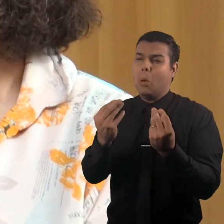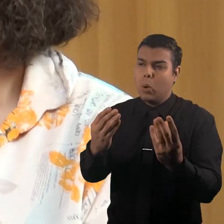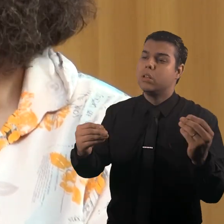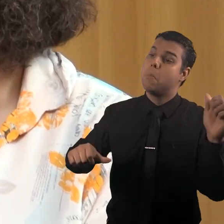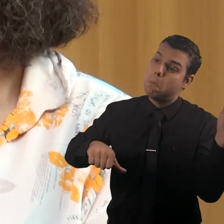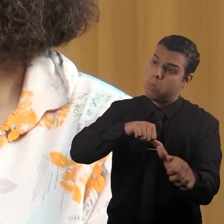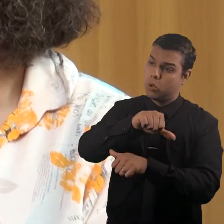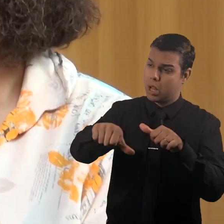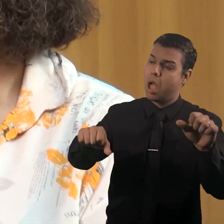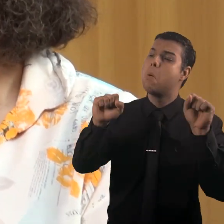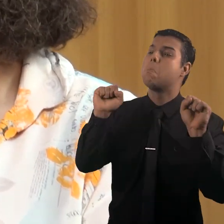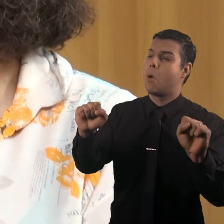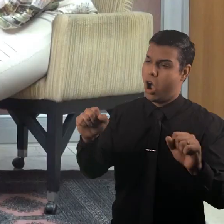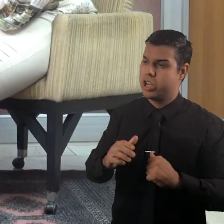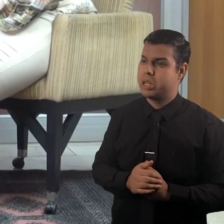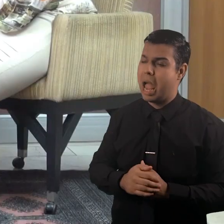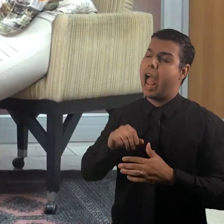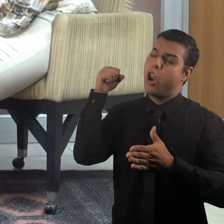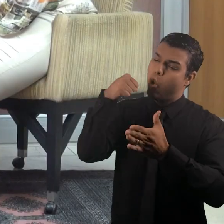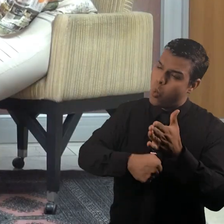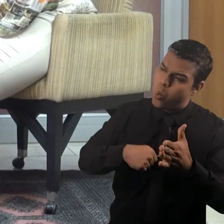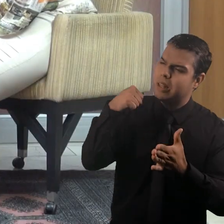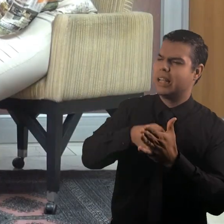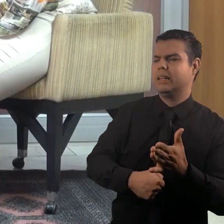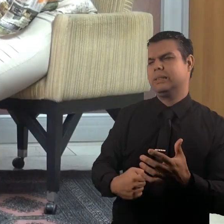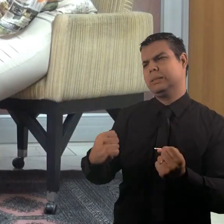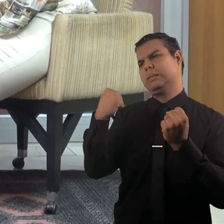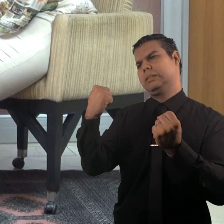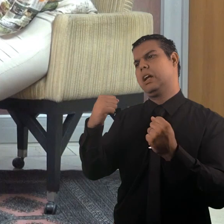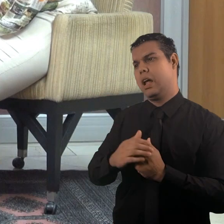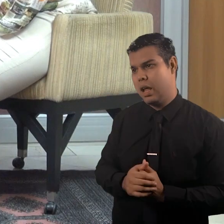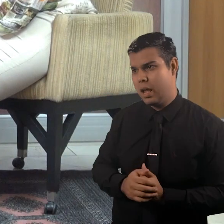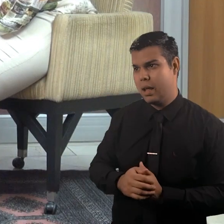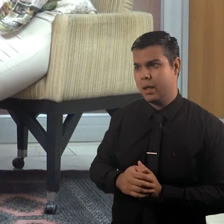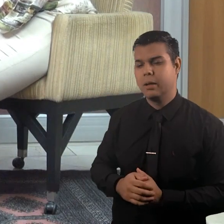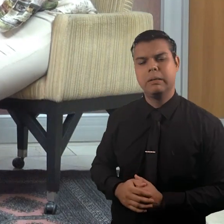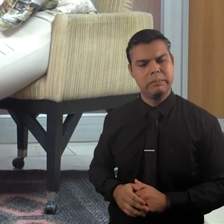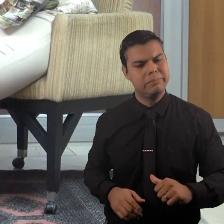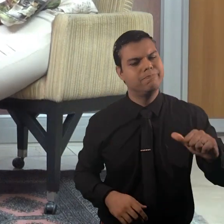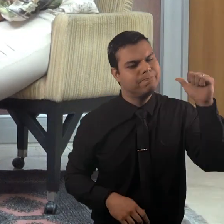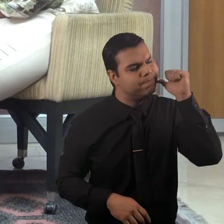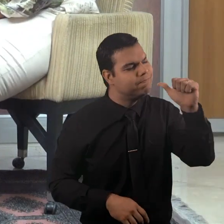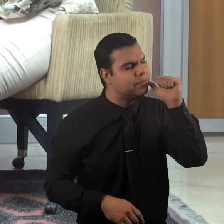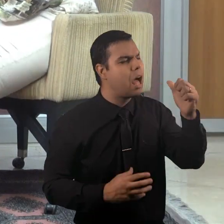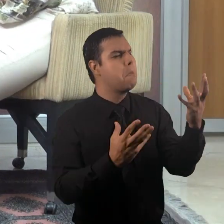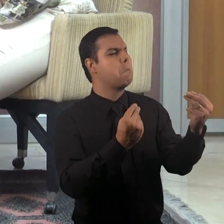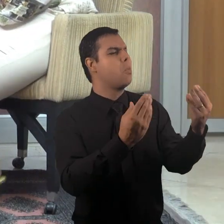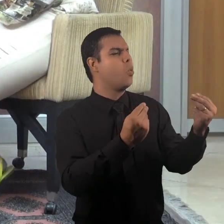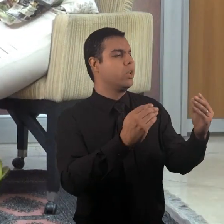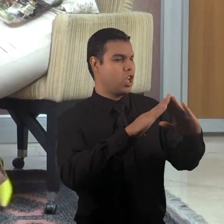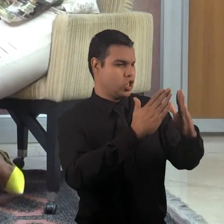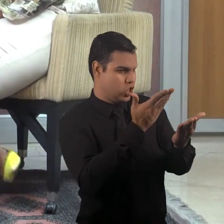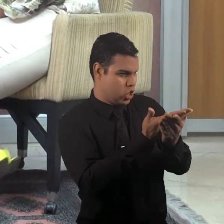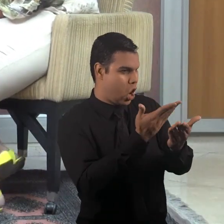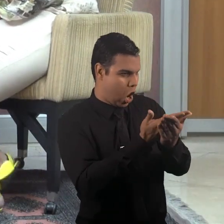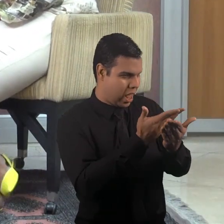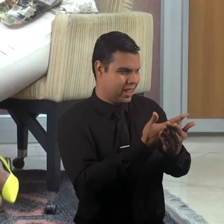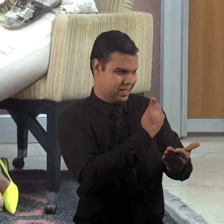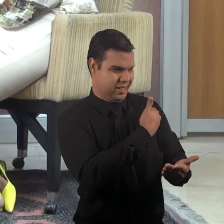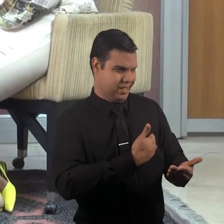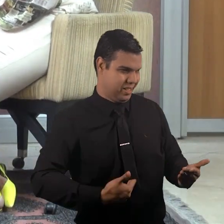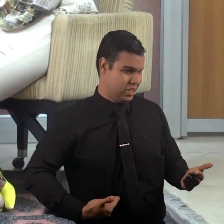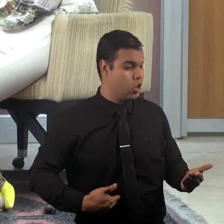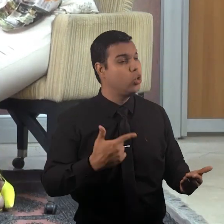de mortalidade que a gente tem hoje, né? É uma luta bem grande, já que muitas meninas em escolas públicas não têm nem o absorvente para